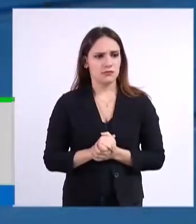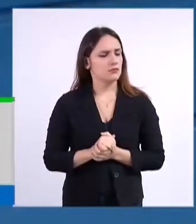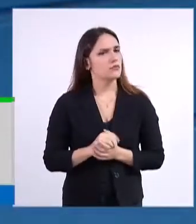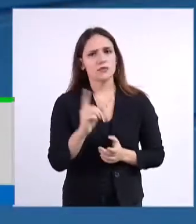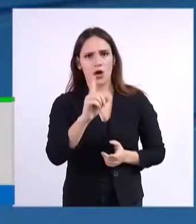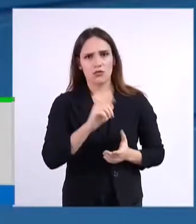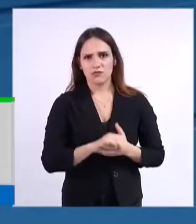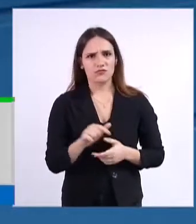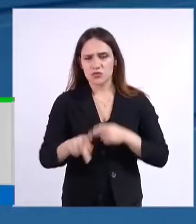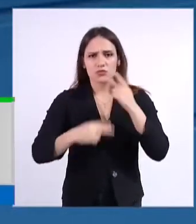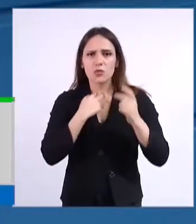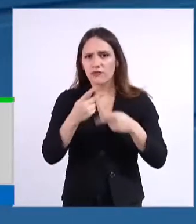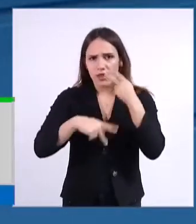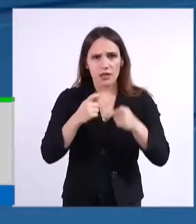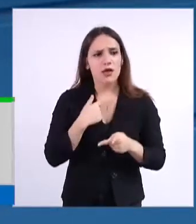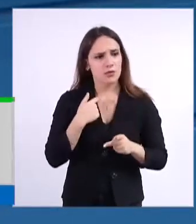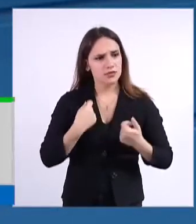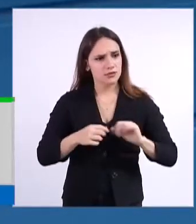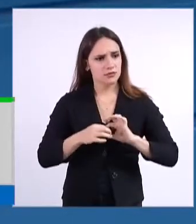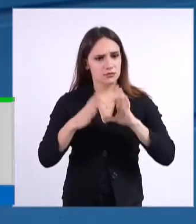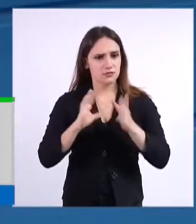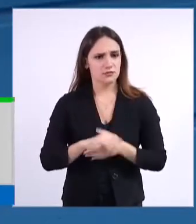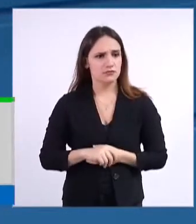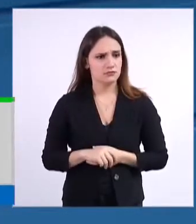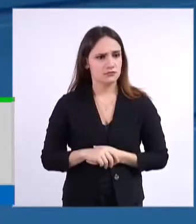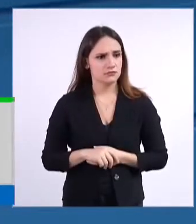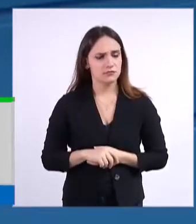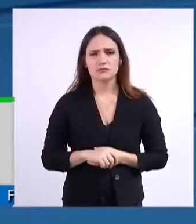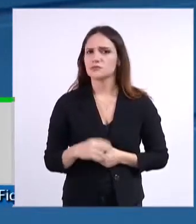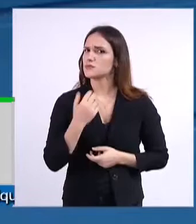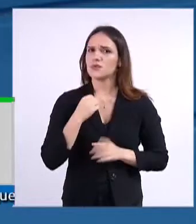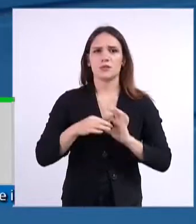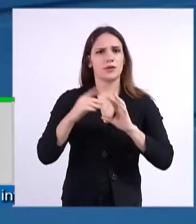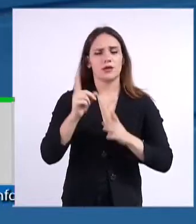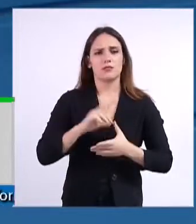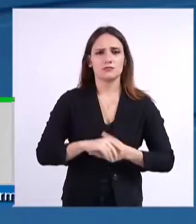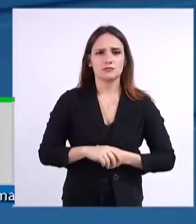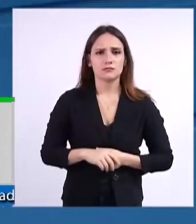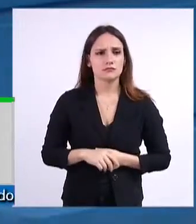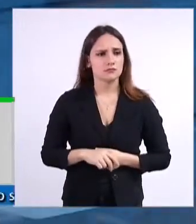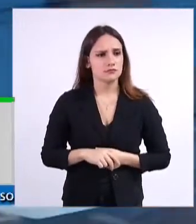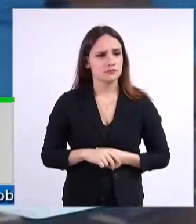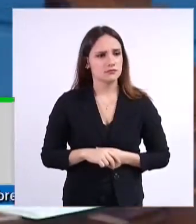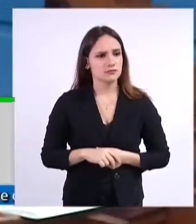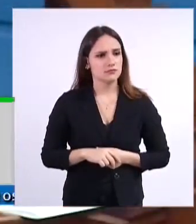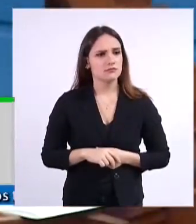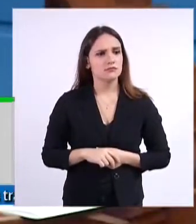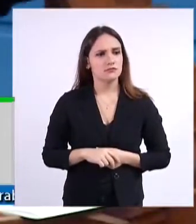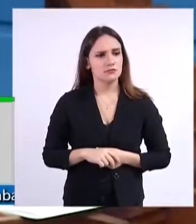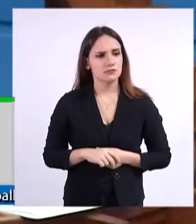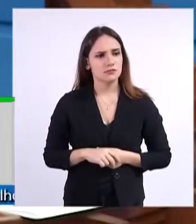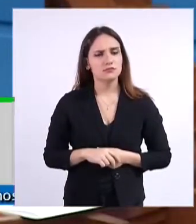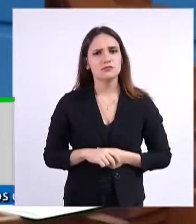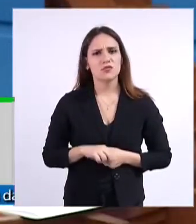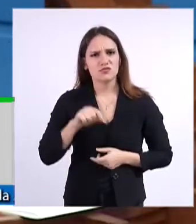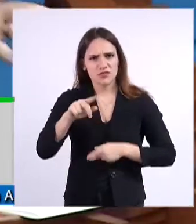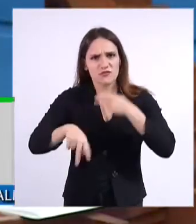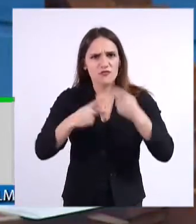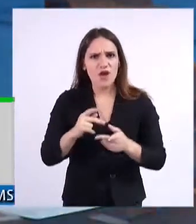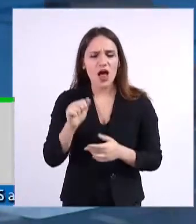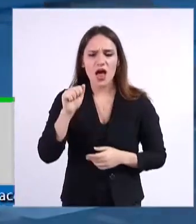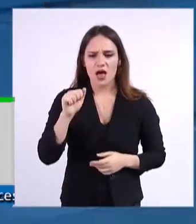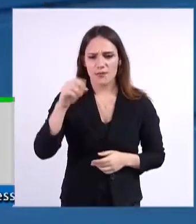Vossa Excelência não pode falar ainda. Eu não concedi a parte. Eu não concedi ainda. Vossa Excelência fala que o militar